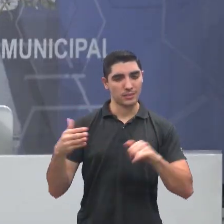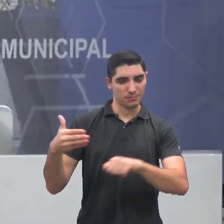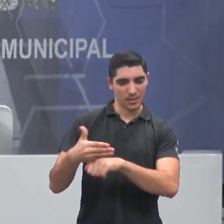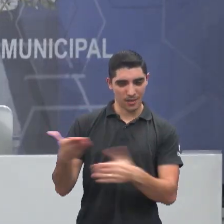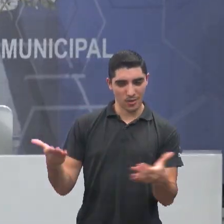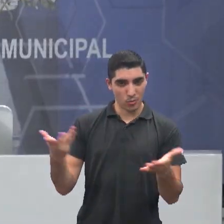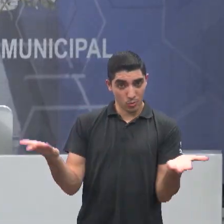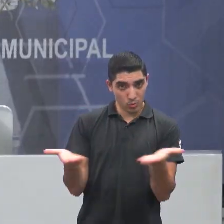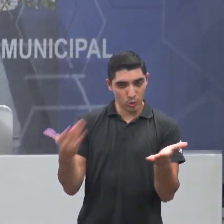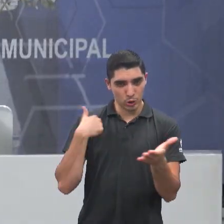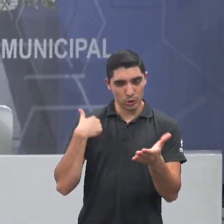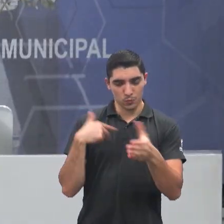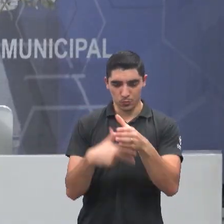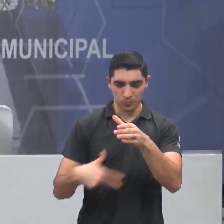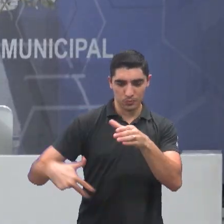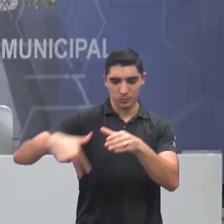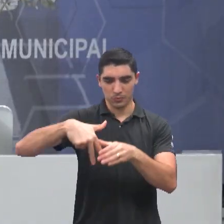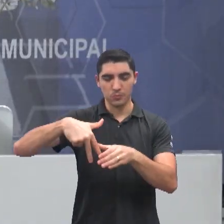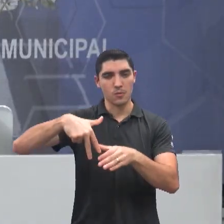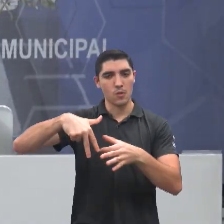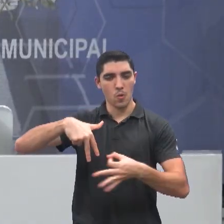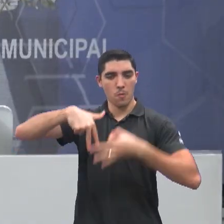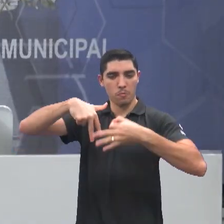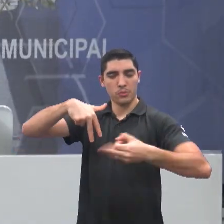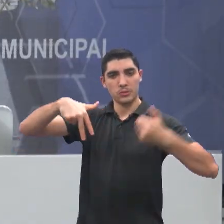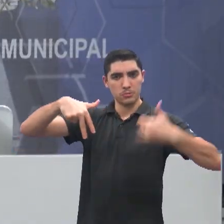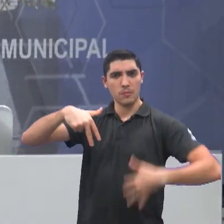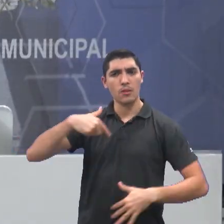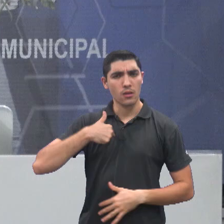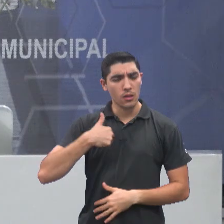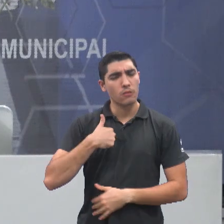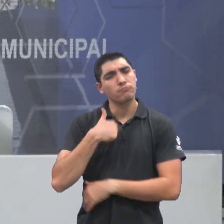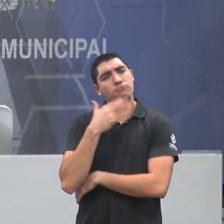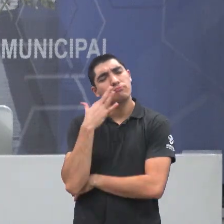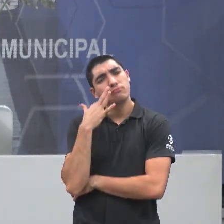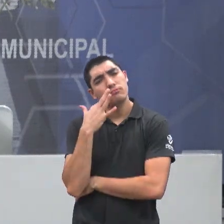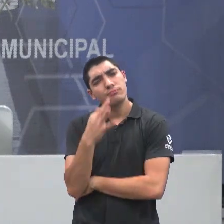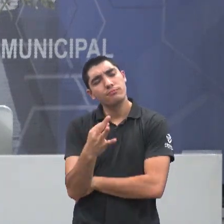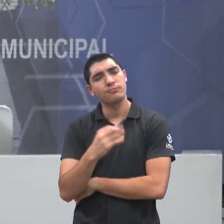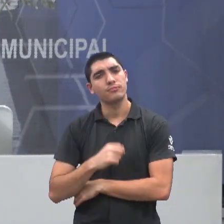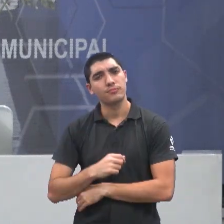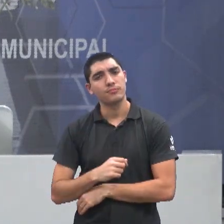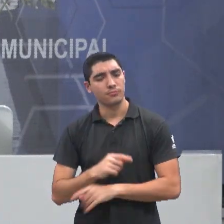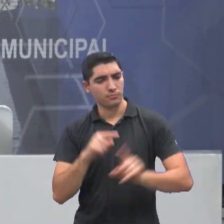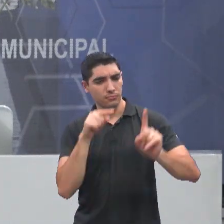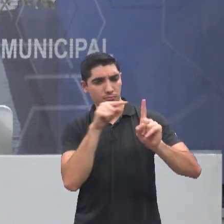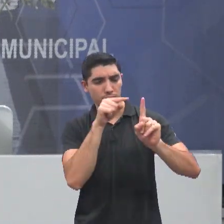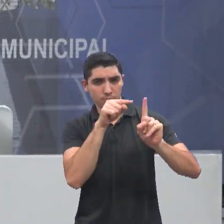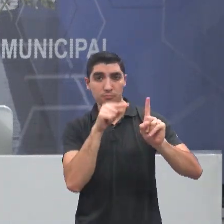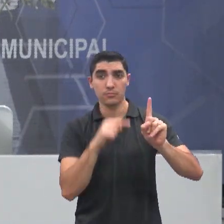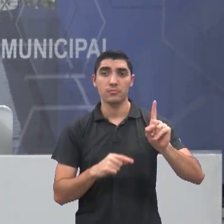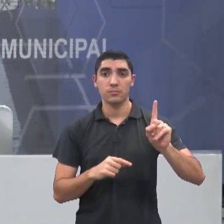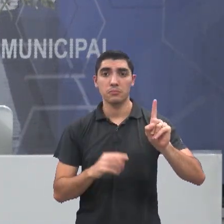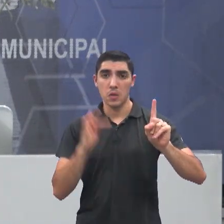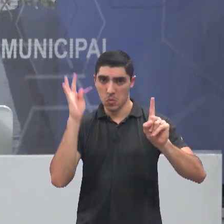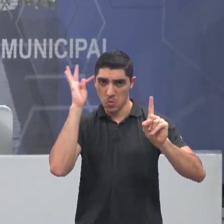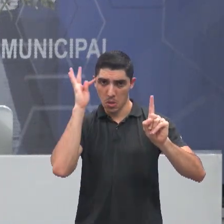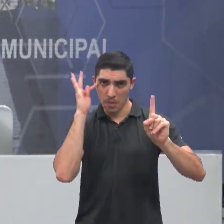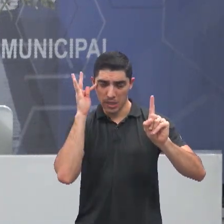falar no grande expediente. Ouvi com absoluta atenção a defesa feita pelo nobre